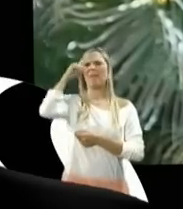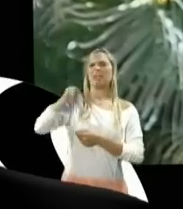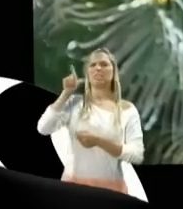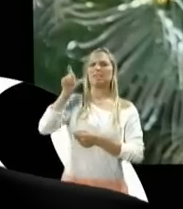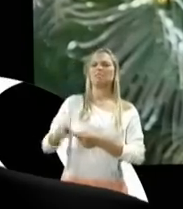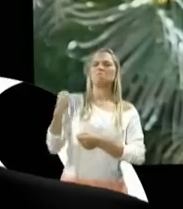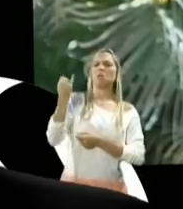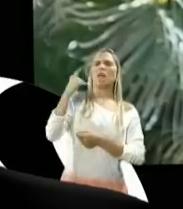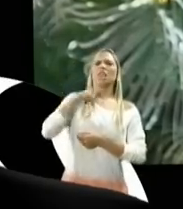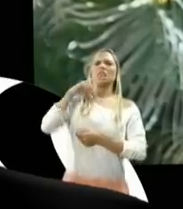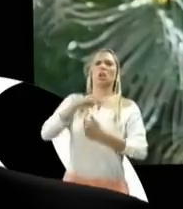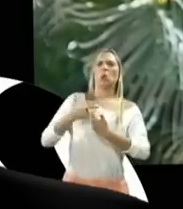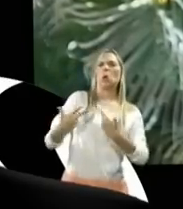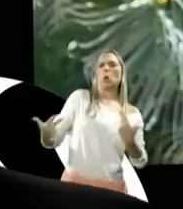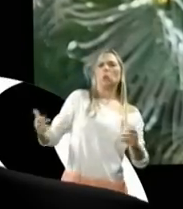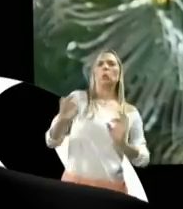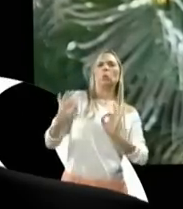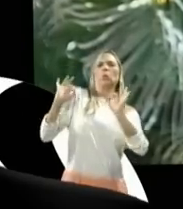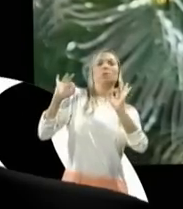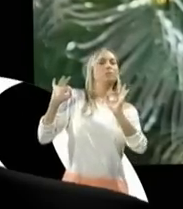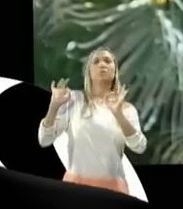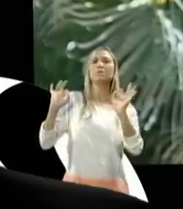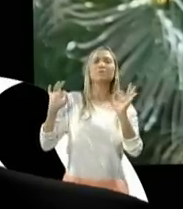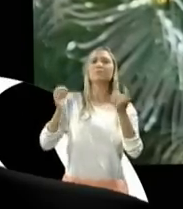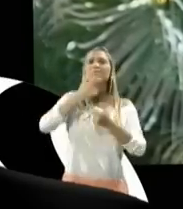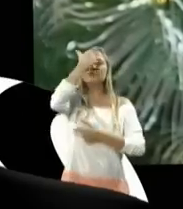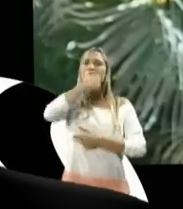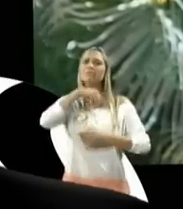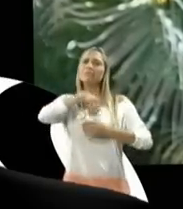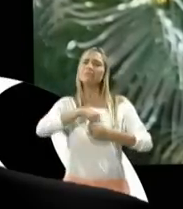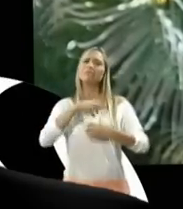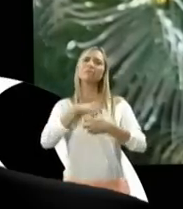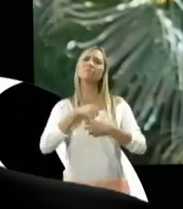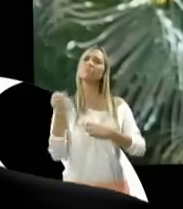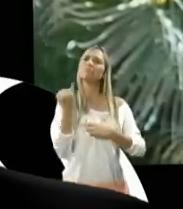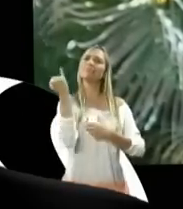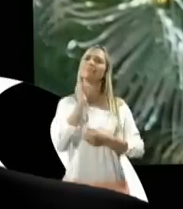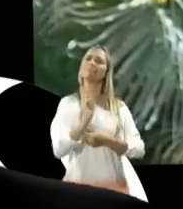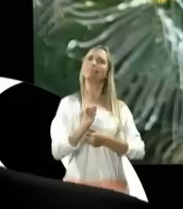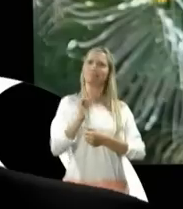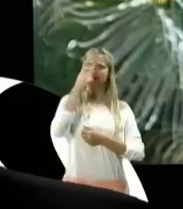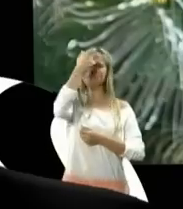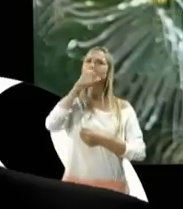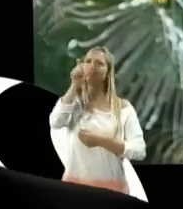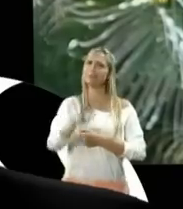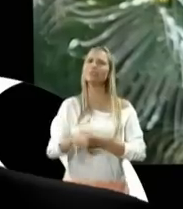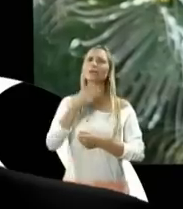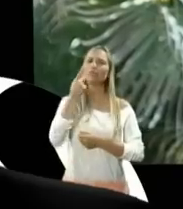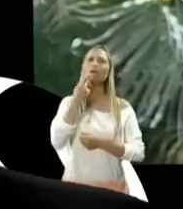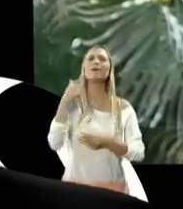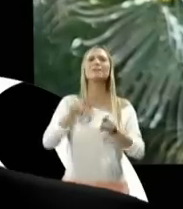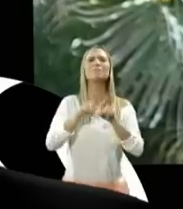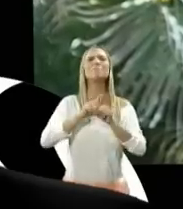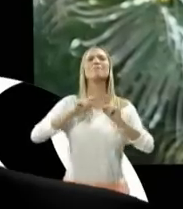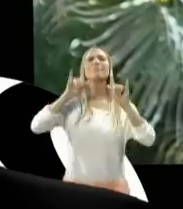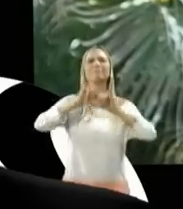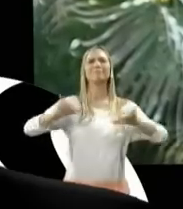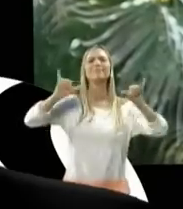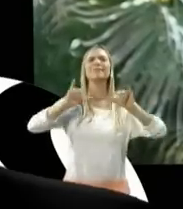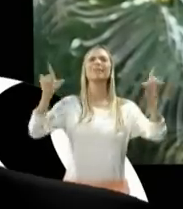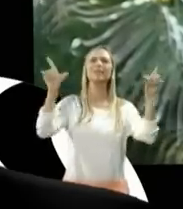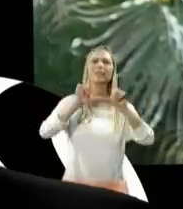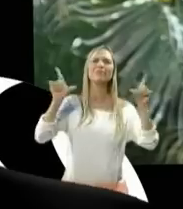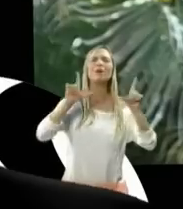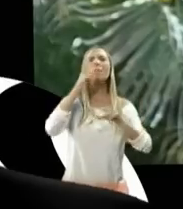grande, né, até mesmo da parte do governo, da parte dos nossos meios de comunicação, que estimulam mesmo